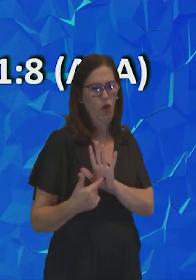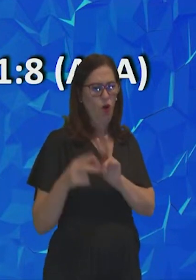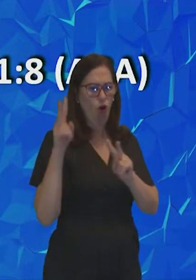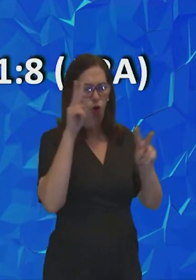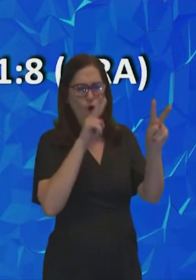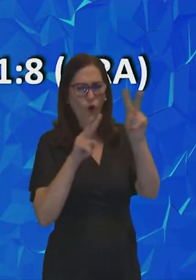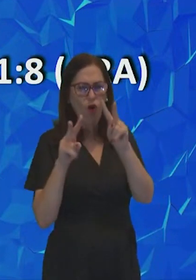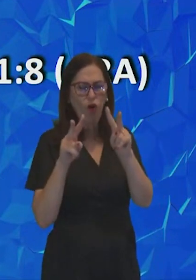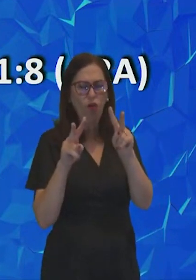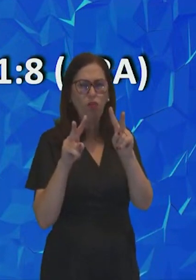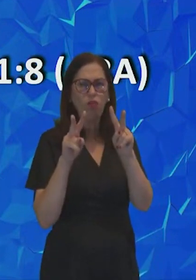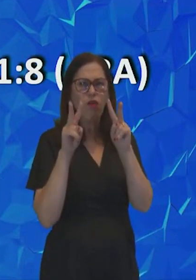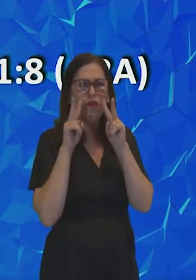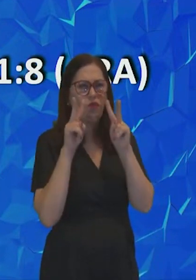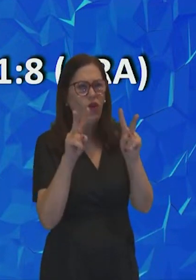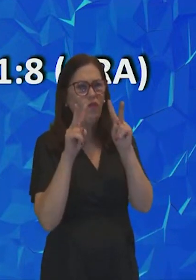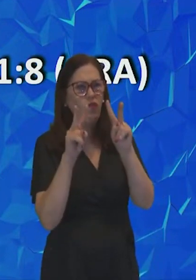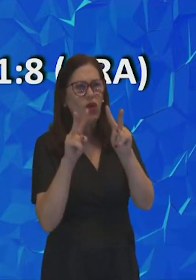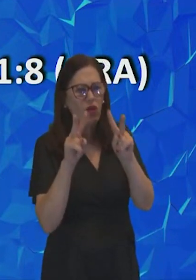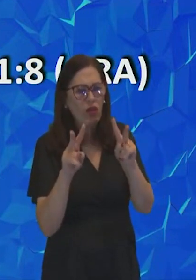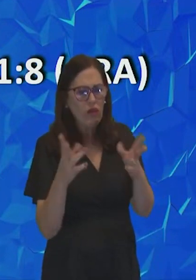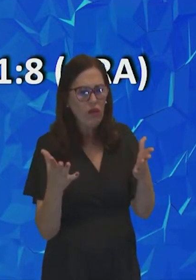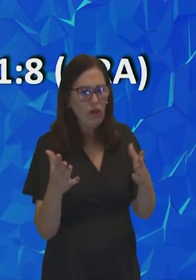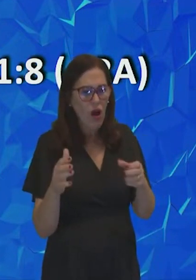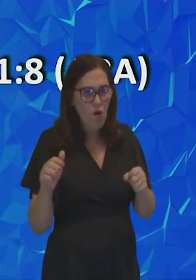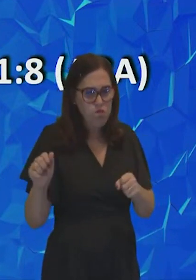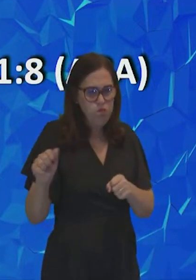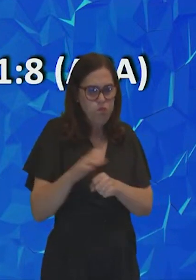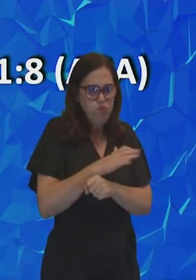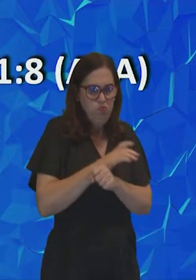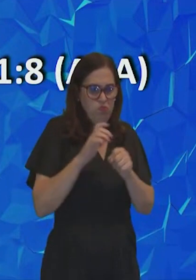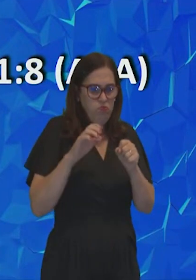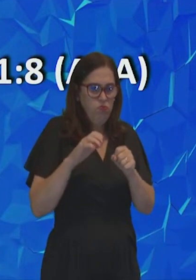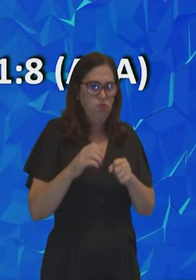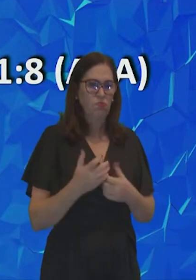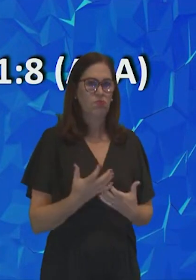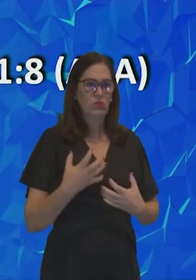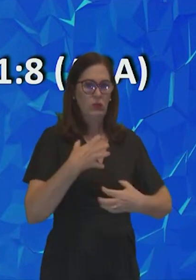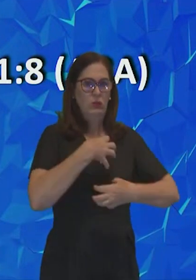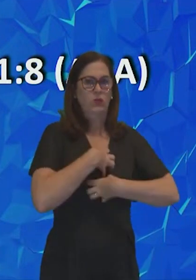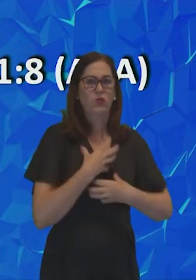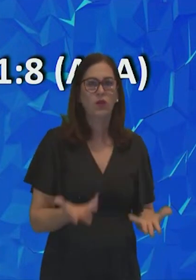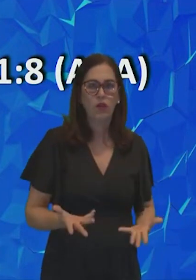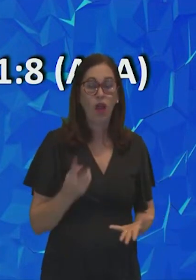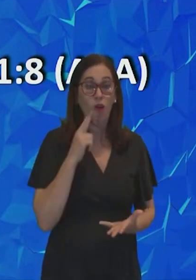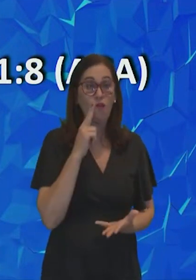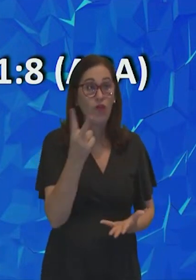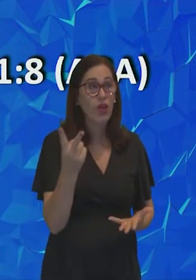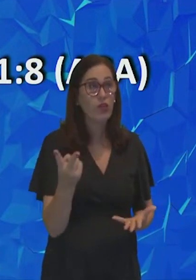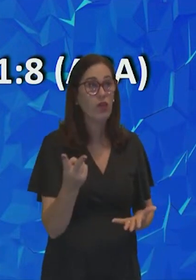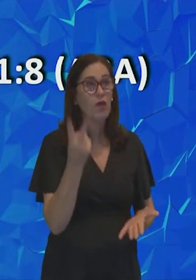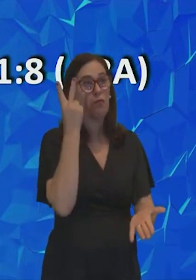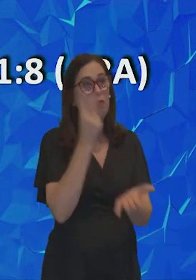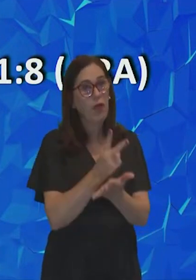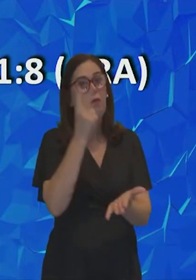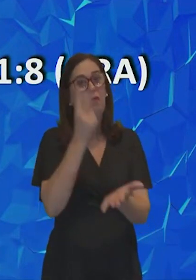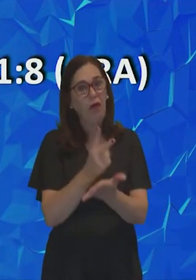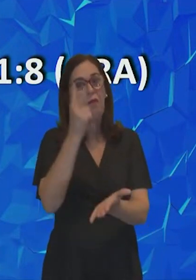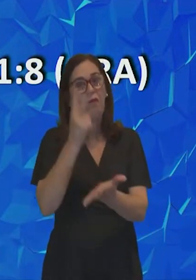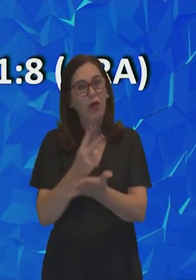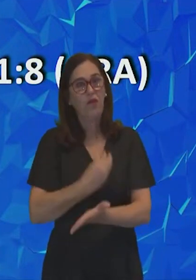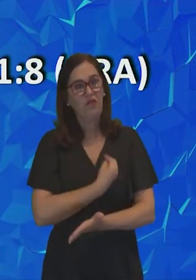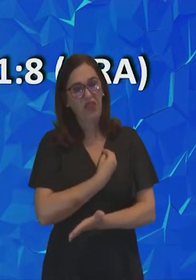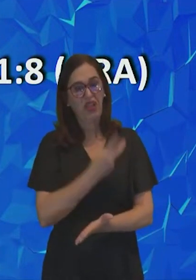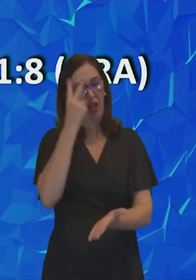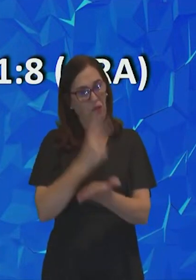não se fartam de ver e nem se enchem os ouvidos de ouvir. E vejam só a mesmice da vida. O